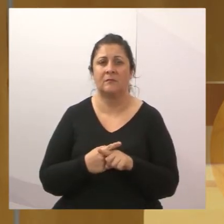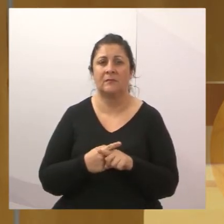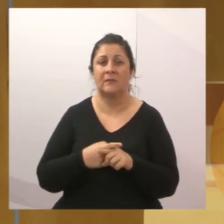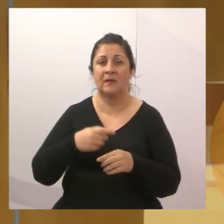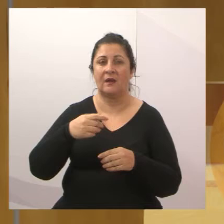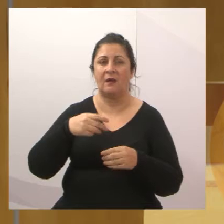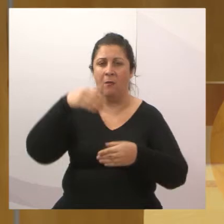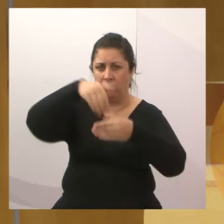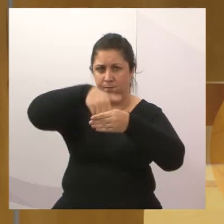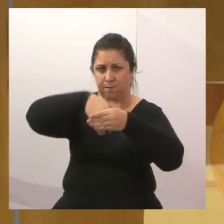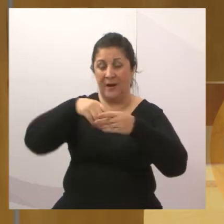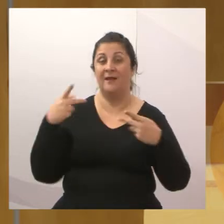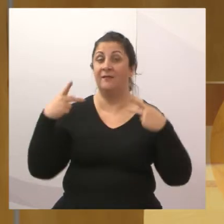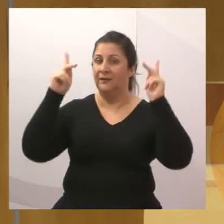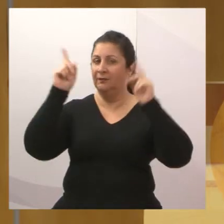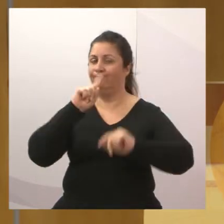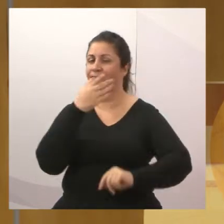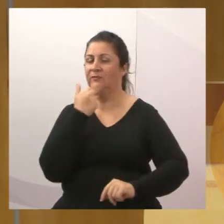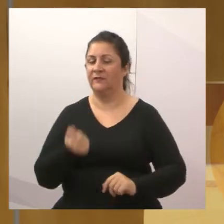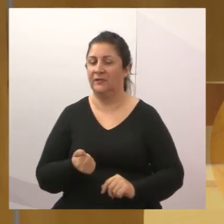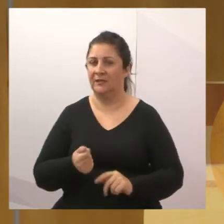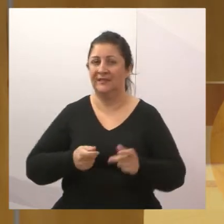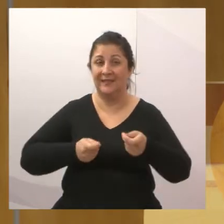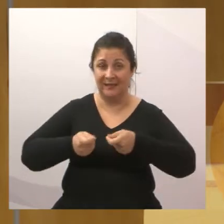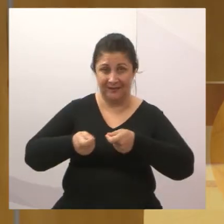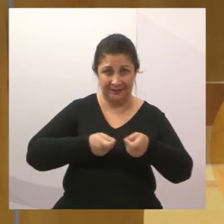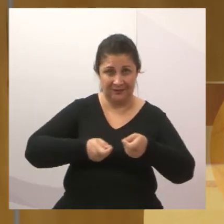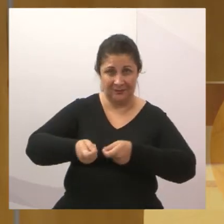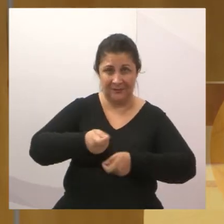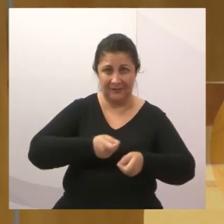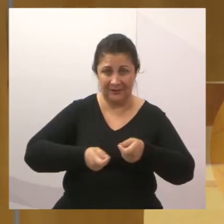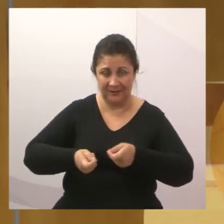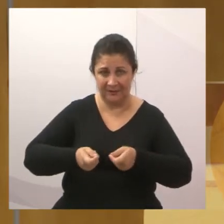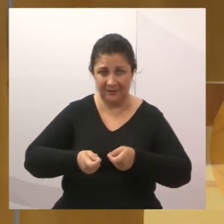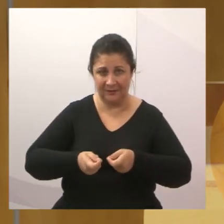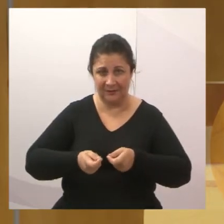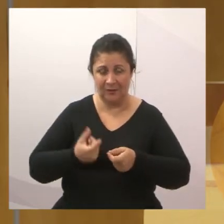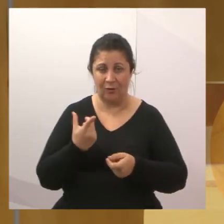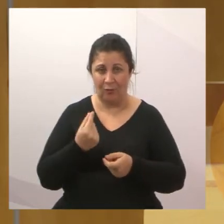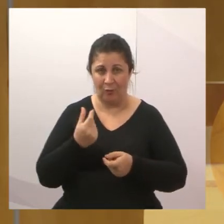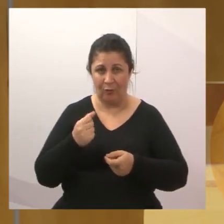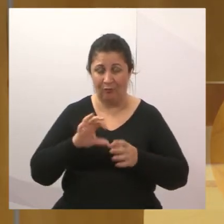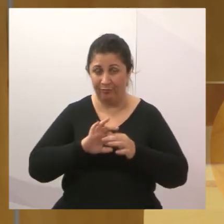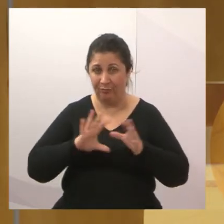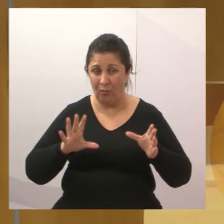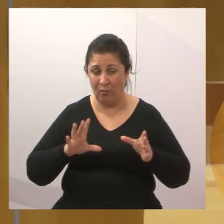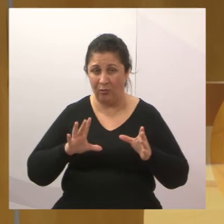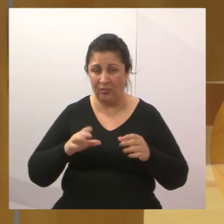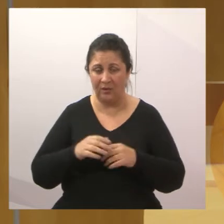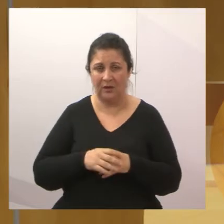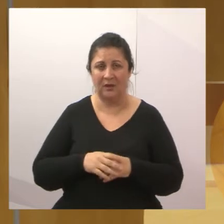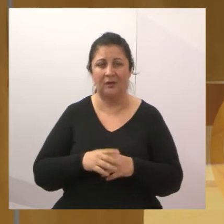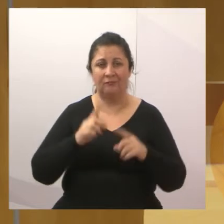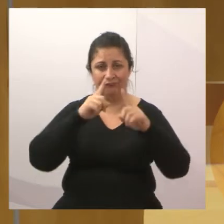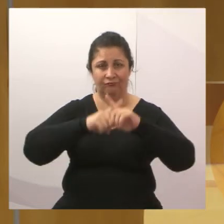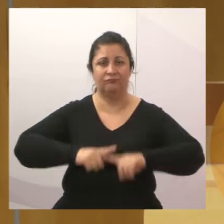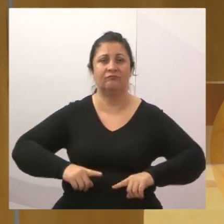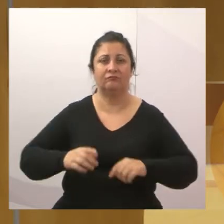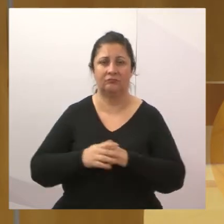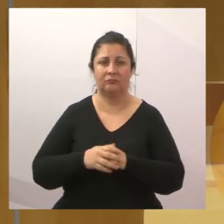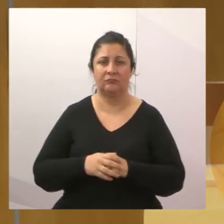eleição não é fácil, administrar o que é público, né, é um desafio. Então, a